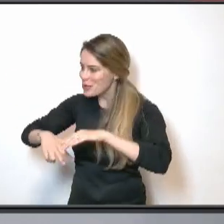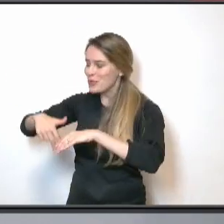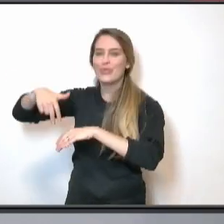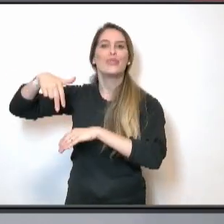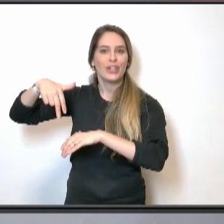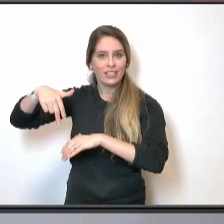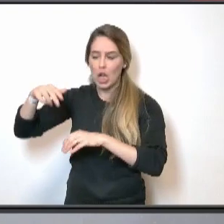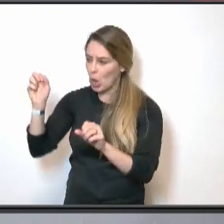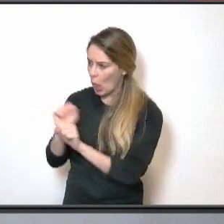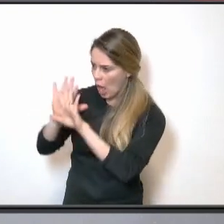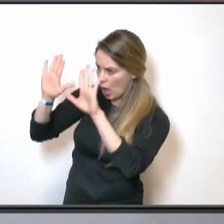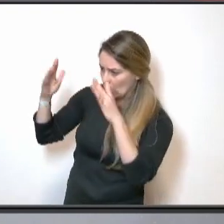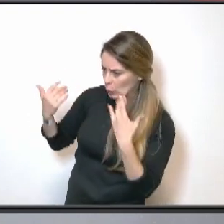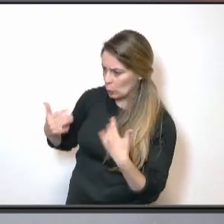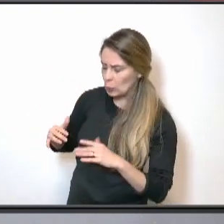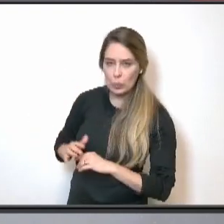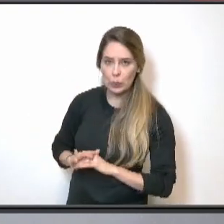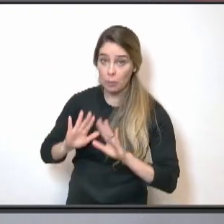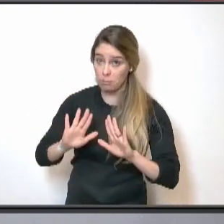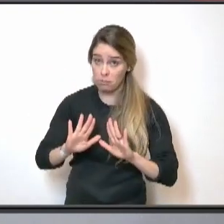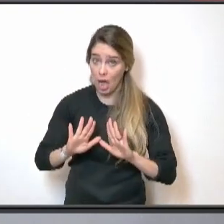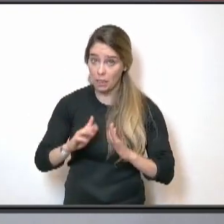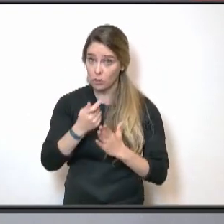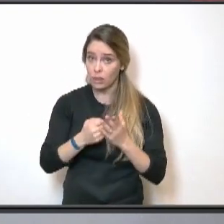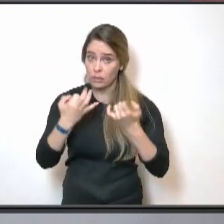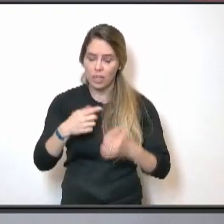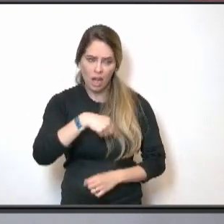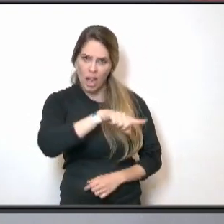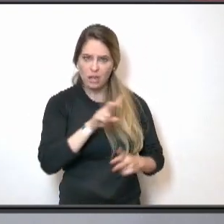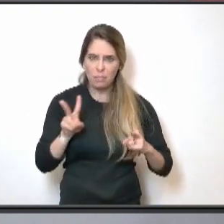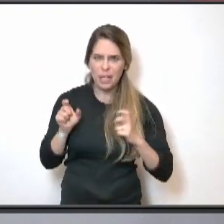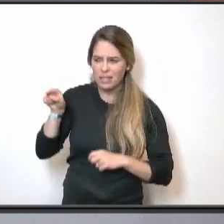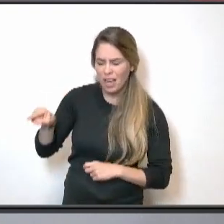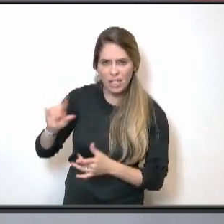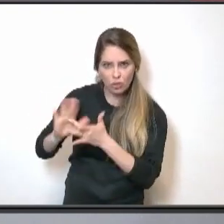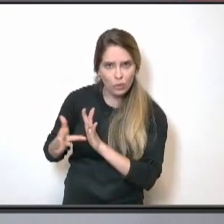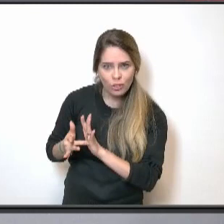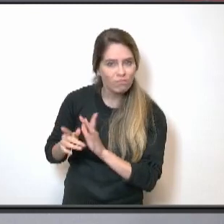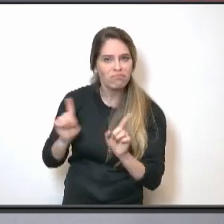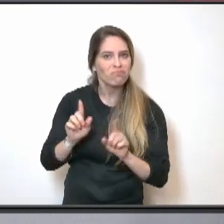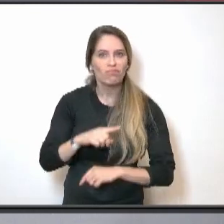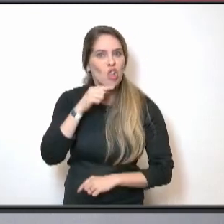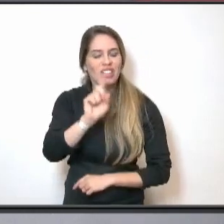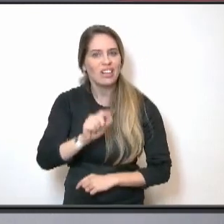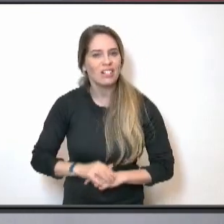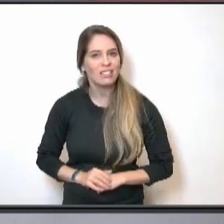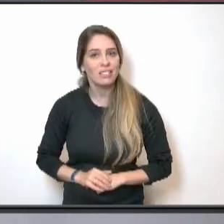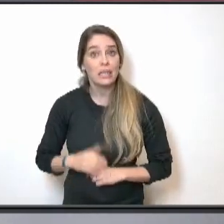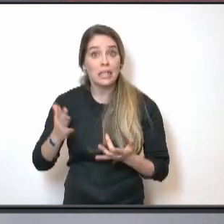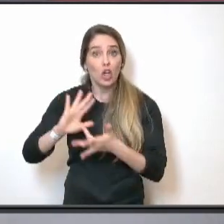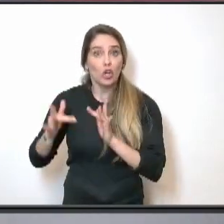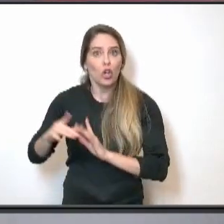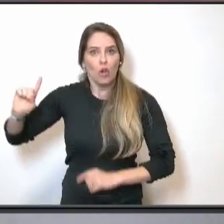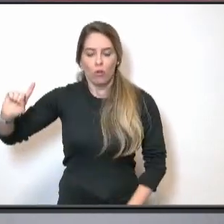Mas o texto diz que eles não conseguem perceber num primeiro momento que é Jesus. E quando Jesus vai ali, Jesus vai